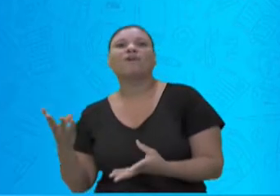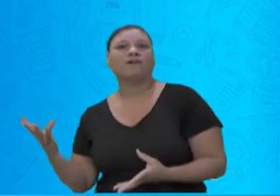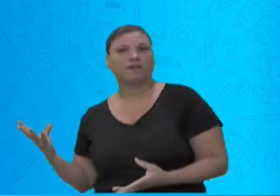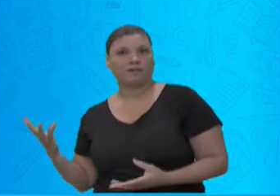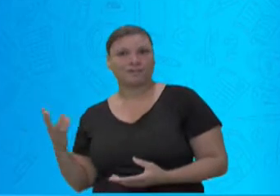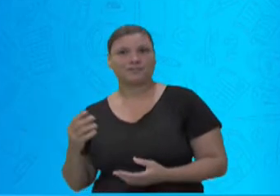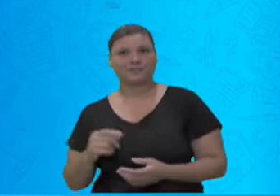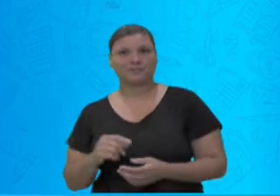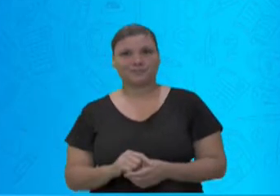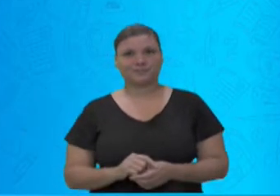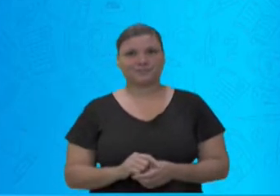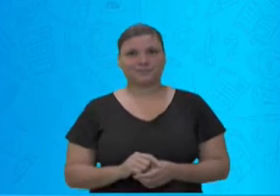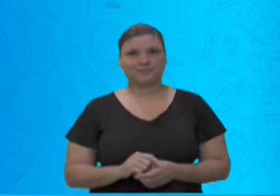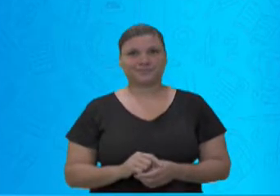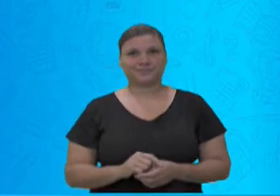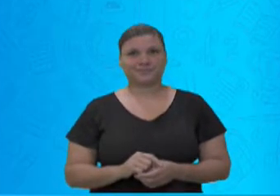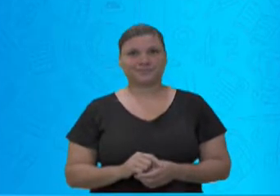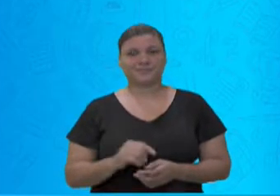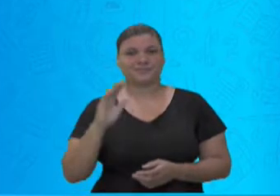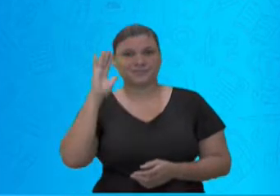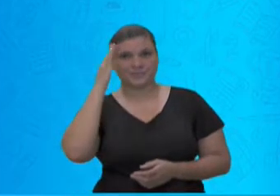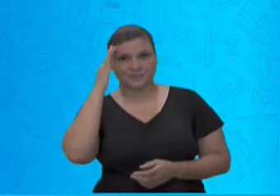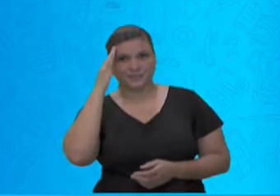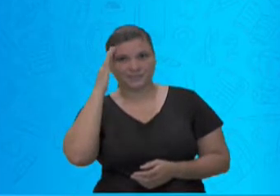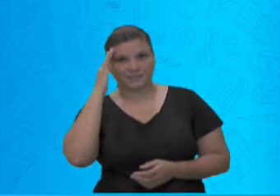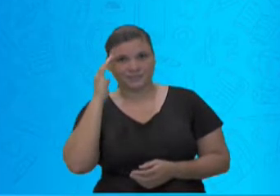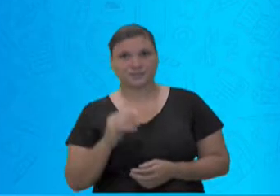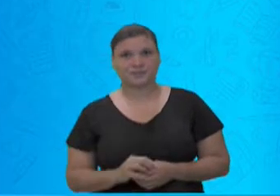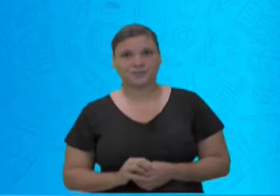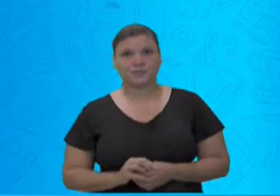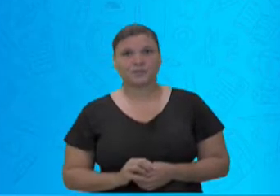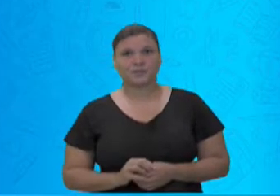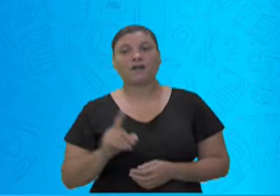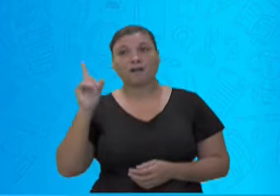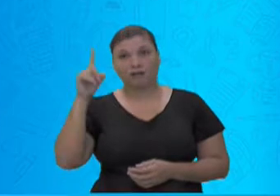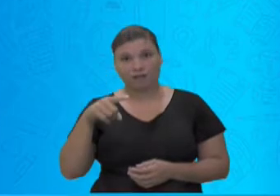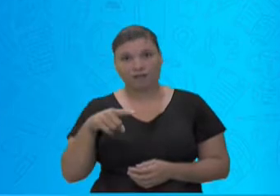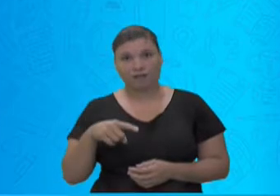os outros também vão receber. Então, eles são variáveis.